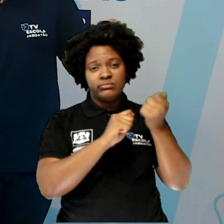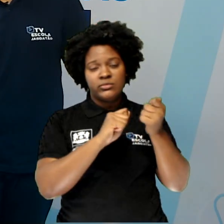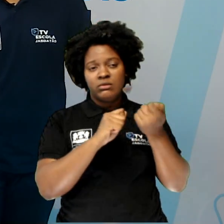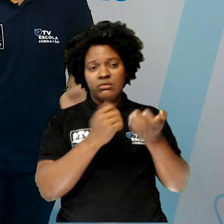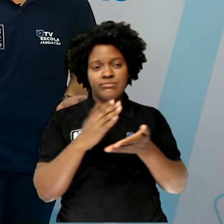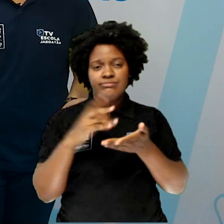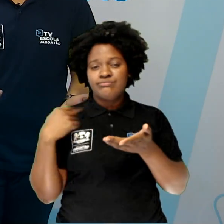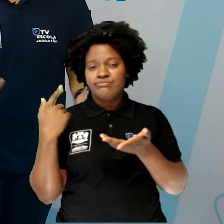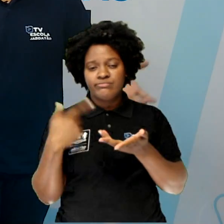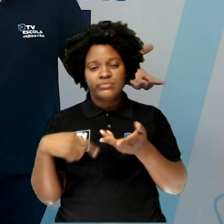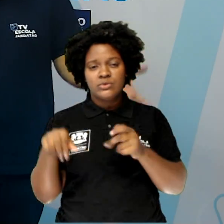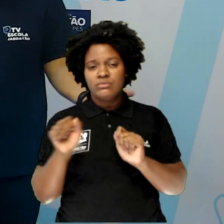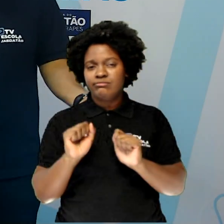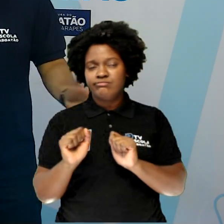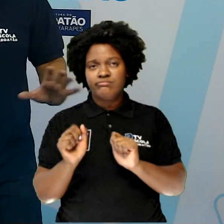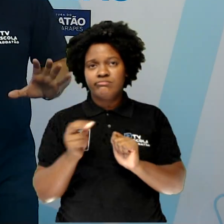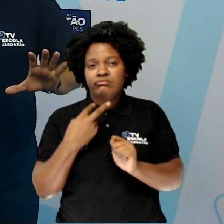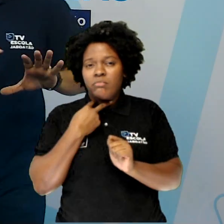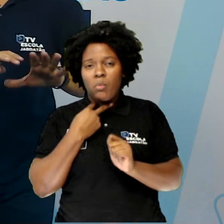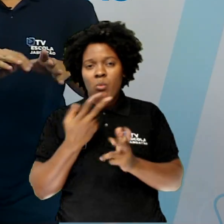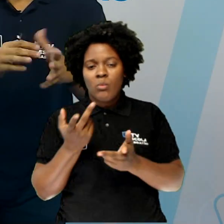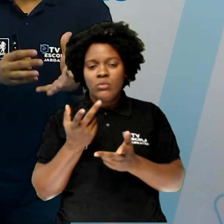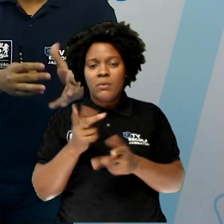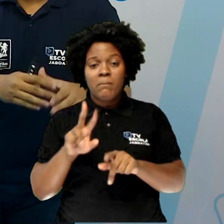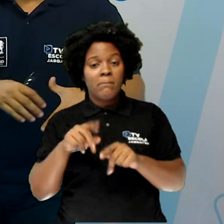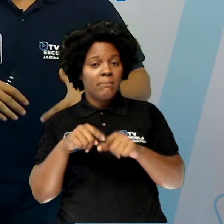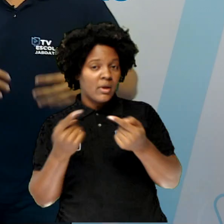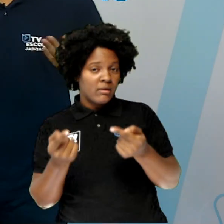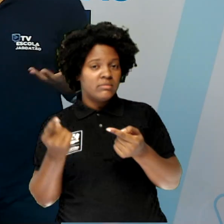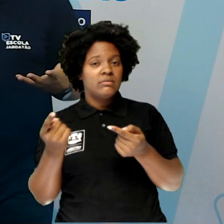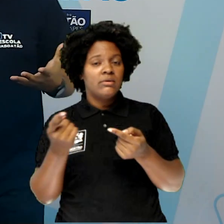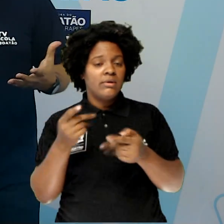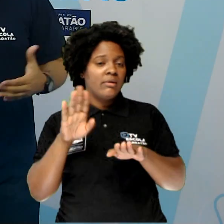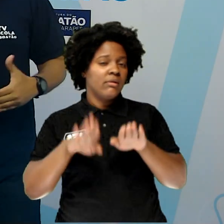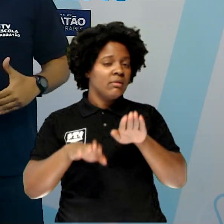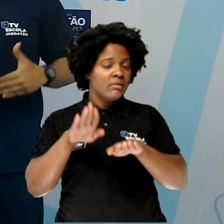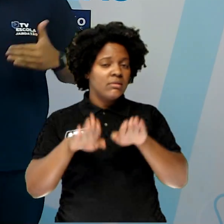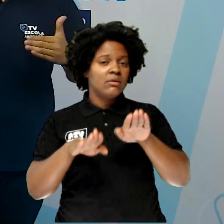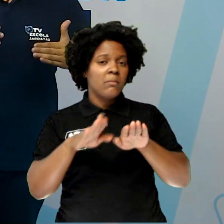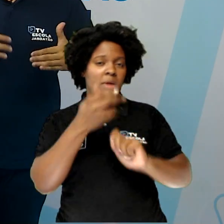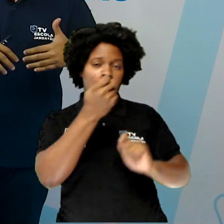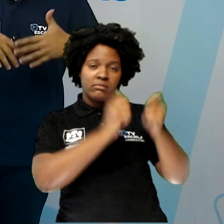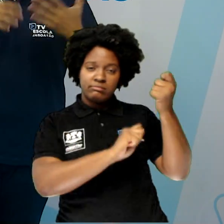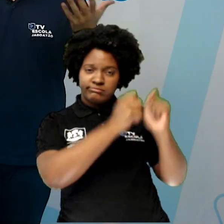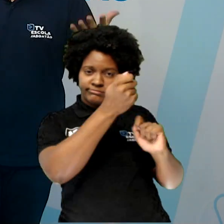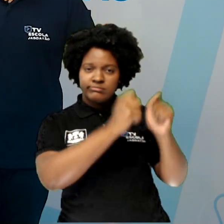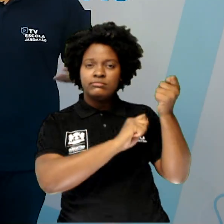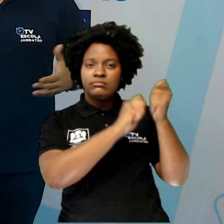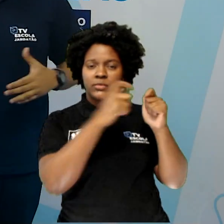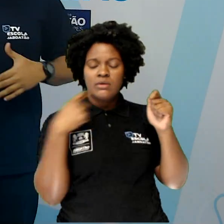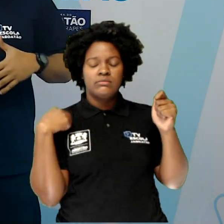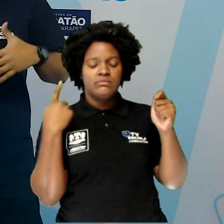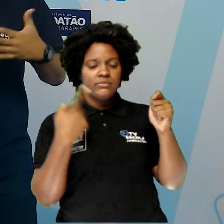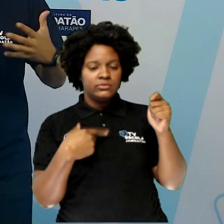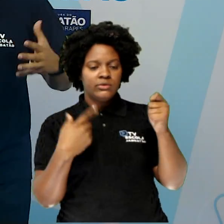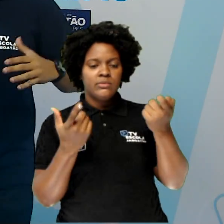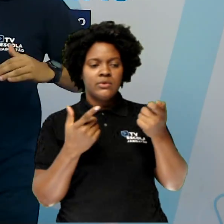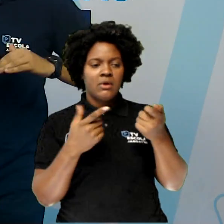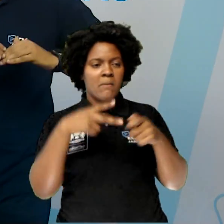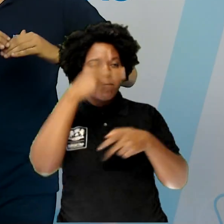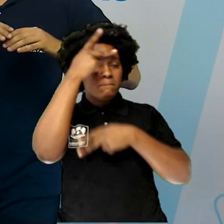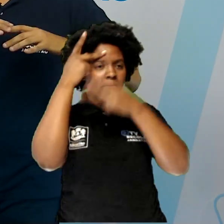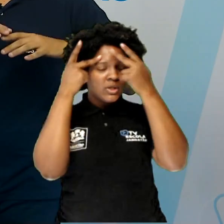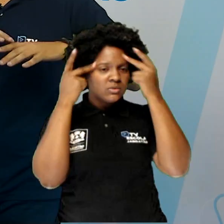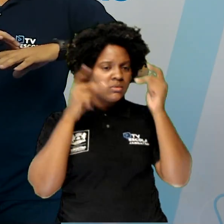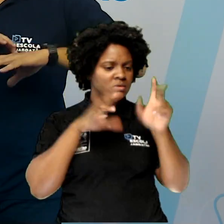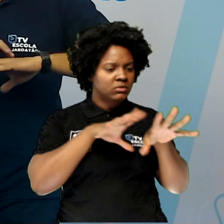ser recicladas, outras sim, mas isso fica aí muito a cargo da indústria, mas nós temos o trabalho aí de muitos catadores que